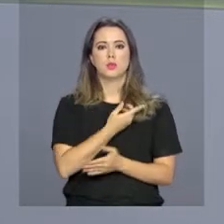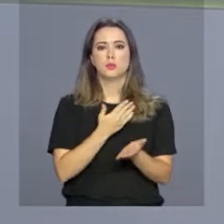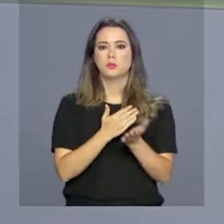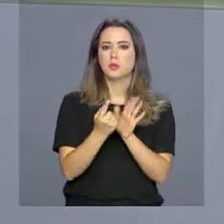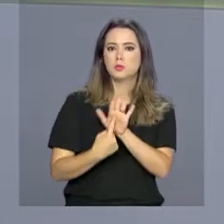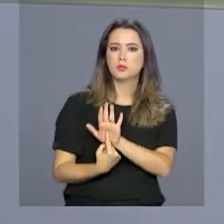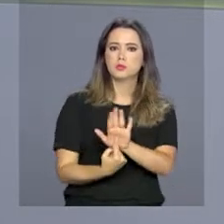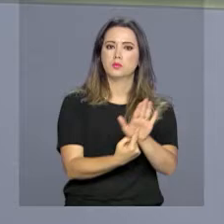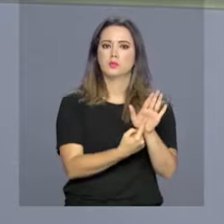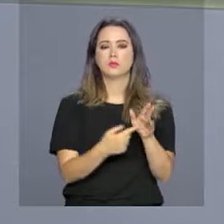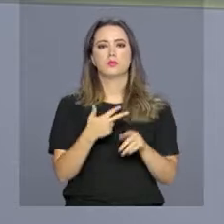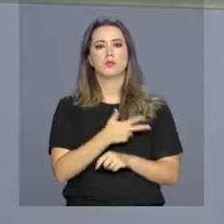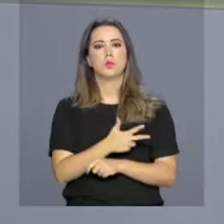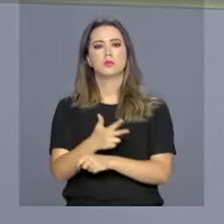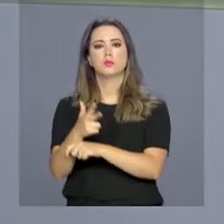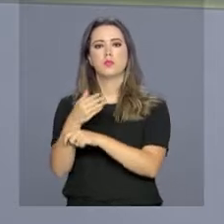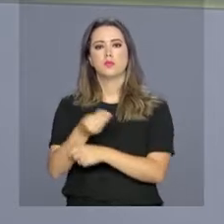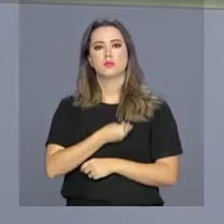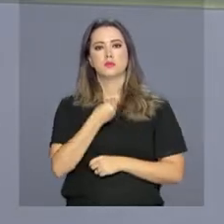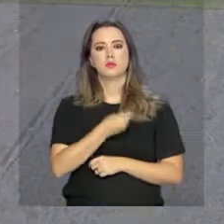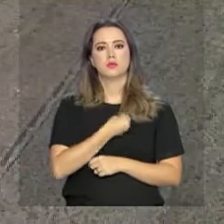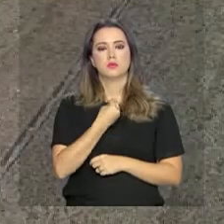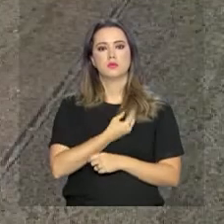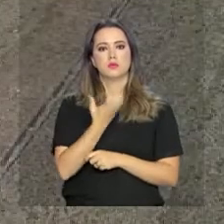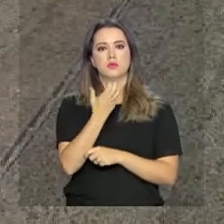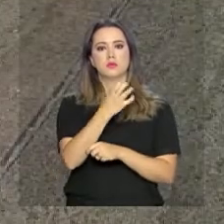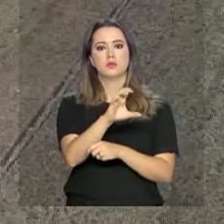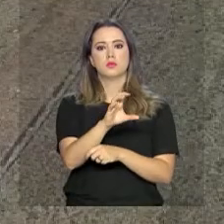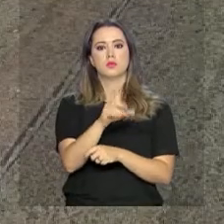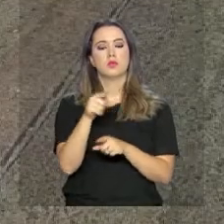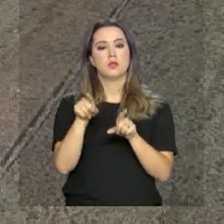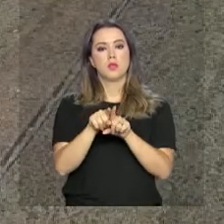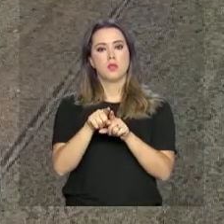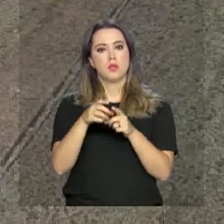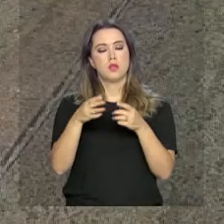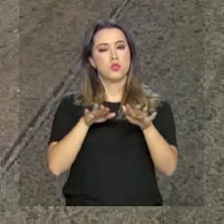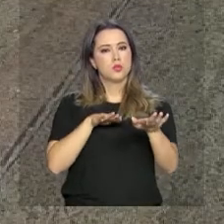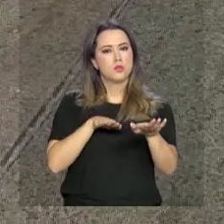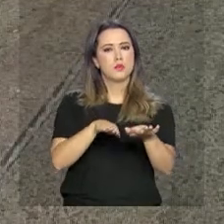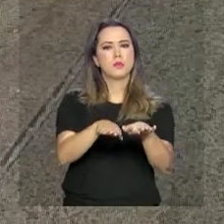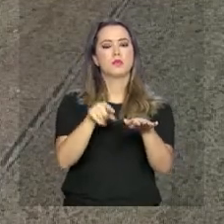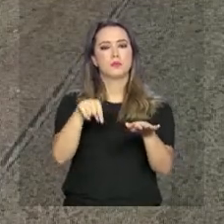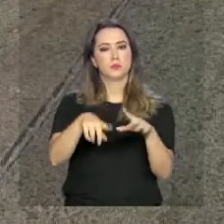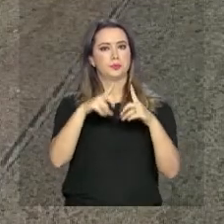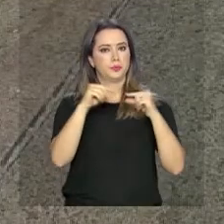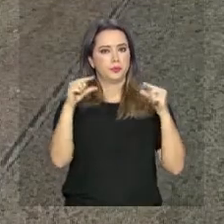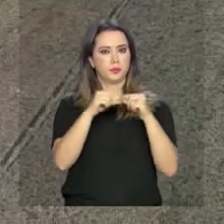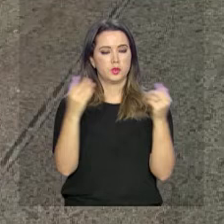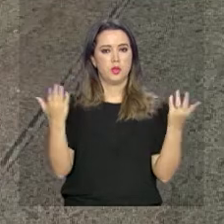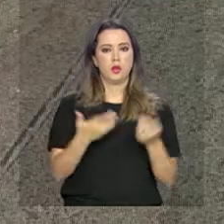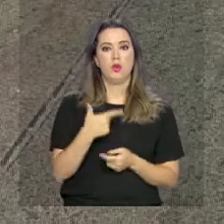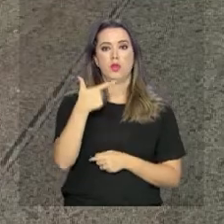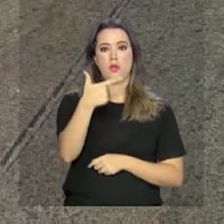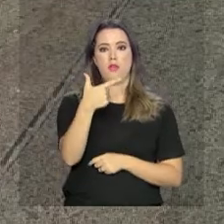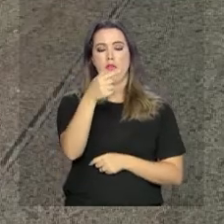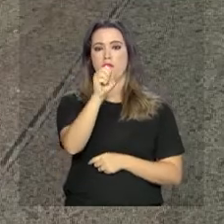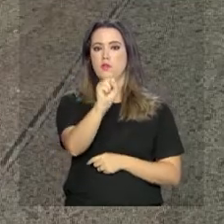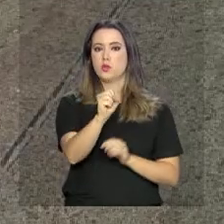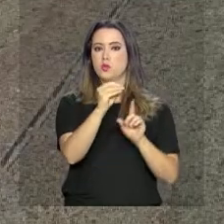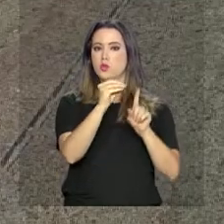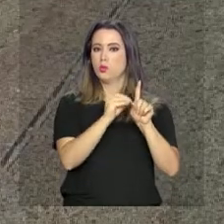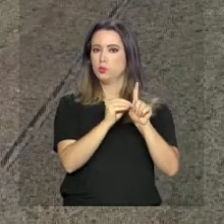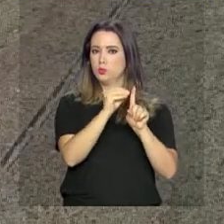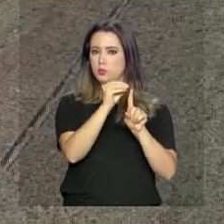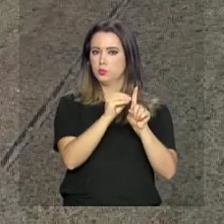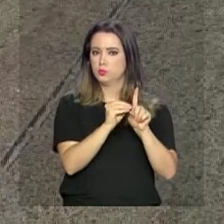gente começa mostrando imagens ao vivo de uma das câmeras de trânsito daqui de Brasília. Neste momento faz 28 graus na